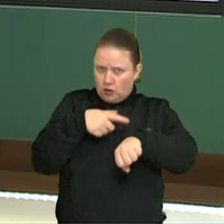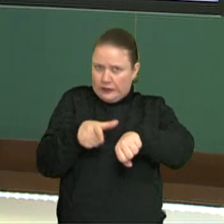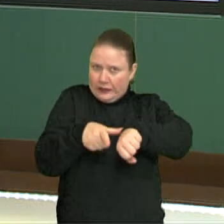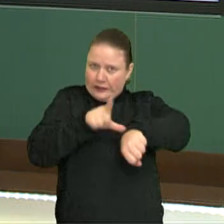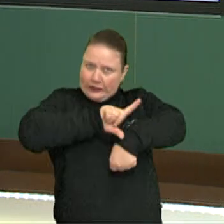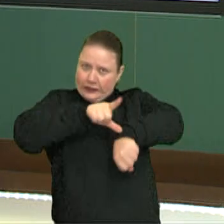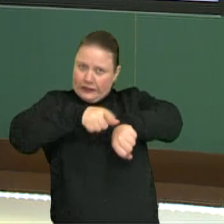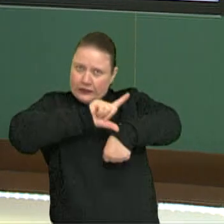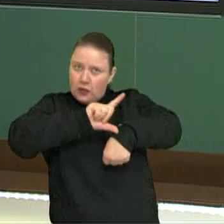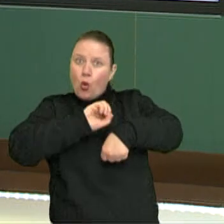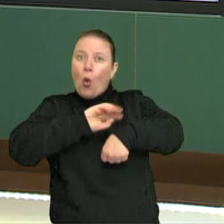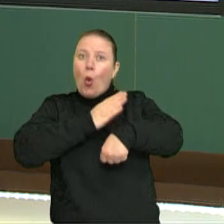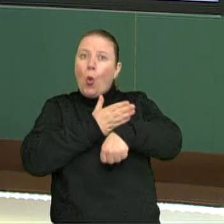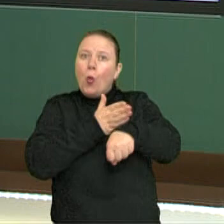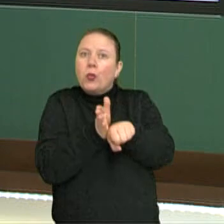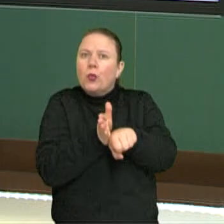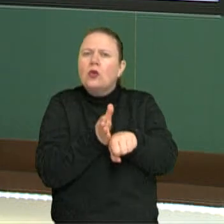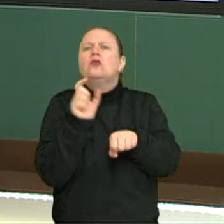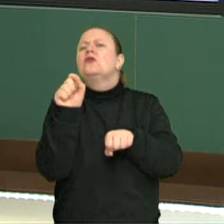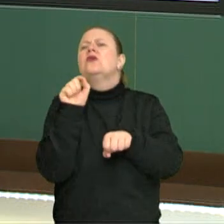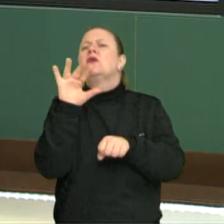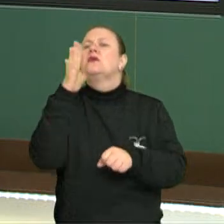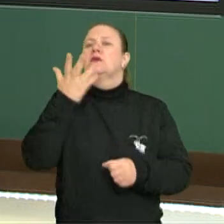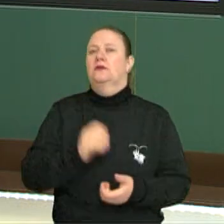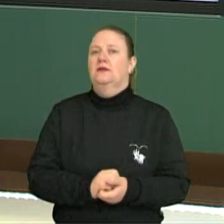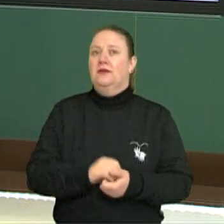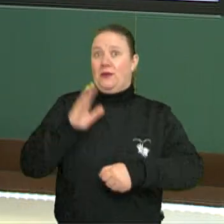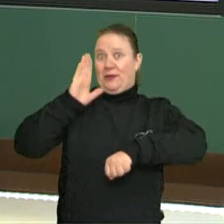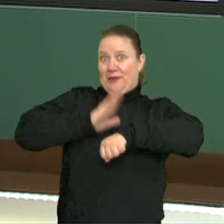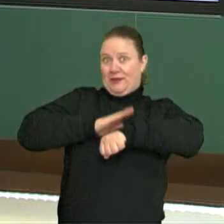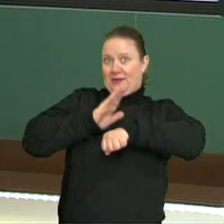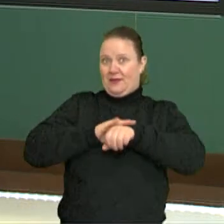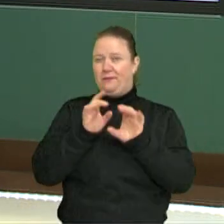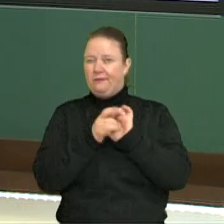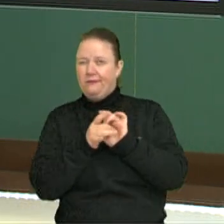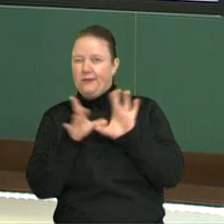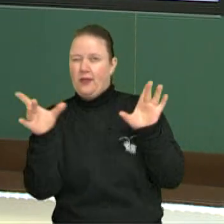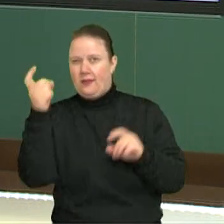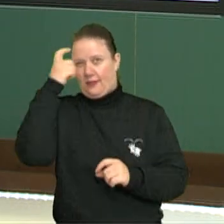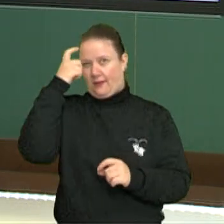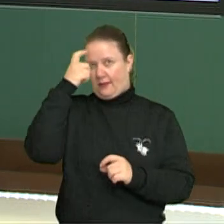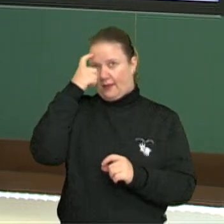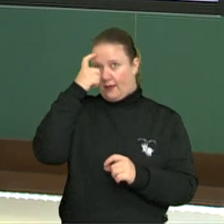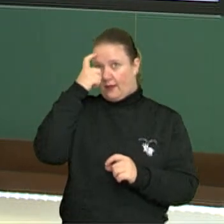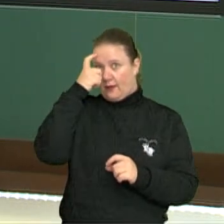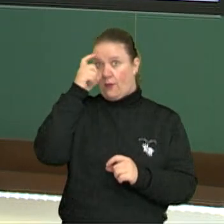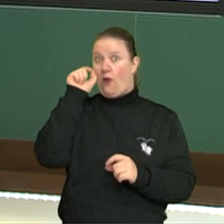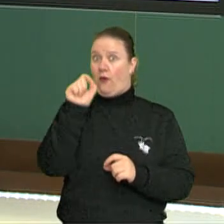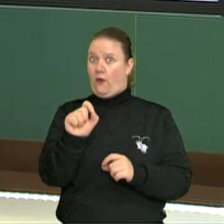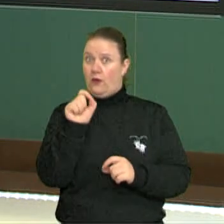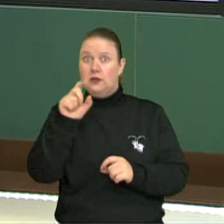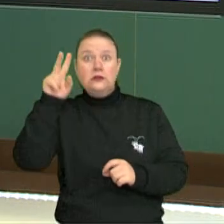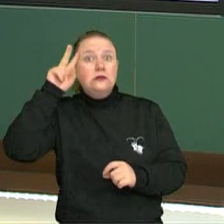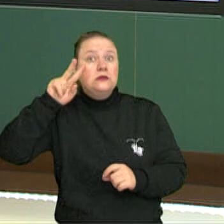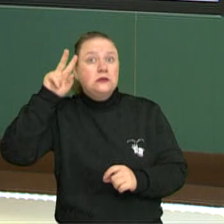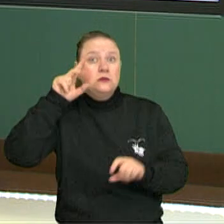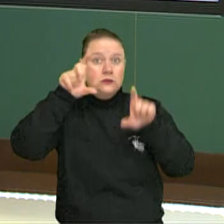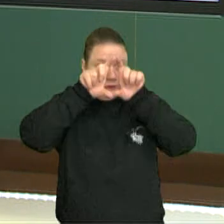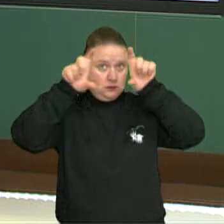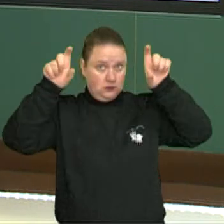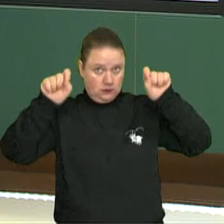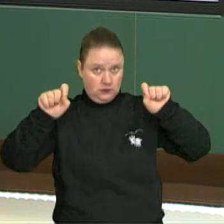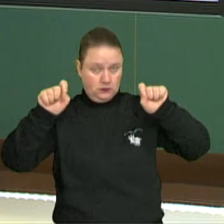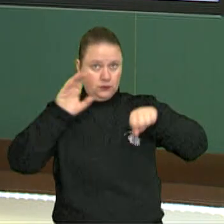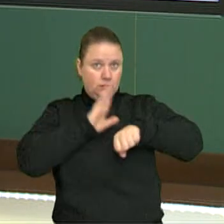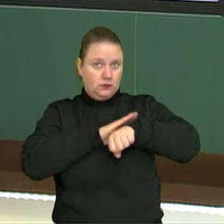adiantar, vai permanecer a mesma coisa? Eu vou dar um tempinho para vocês pensarem, lembra da equação do pêndulo? Eu